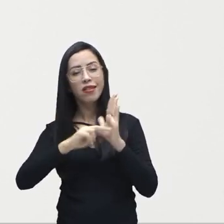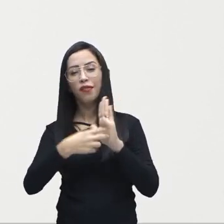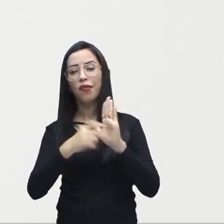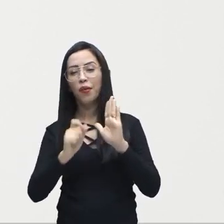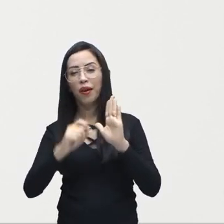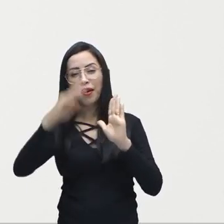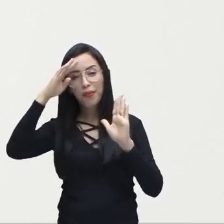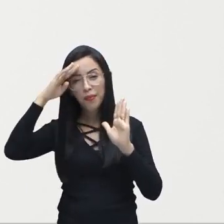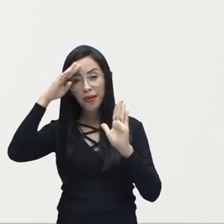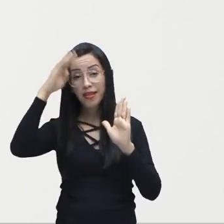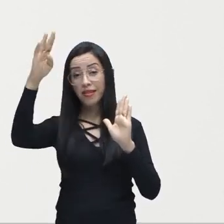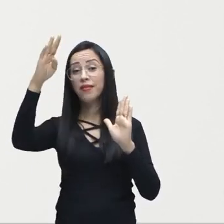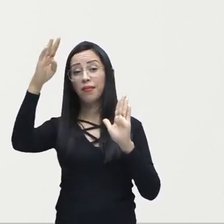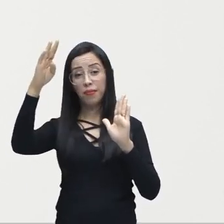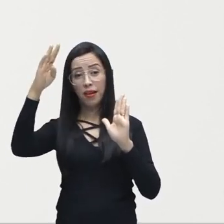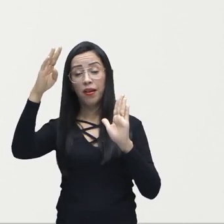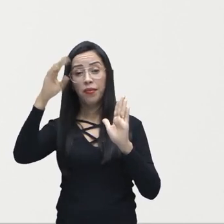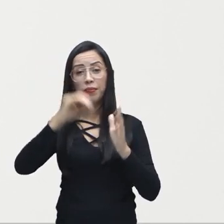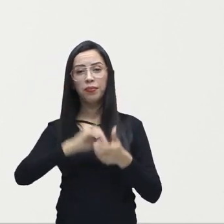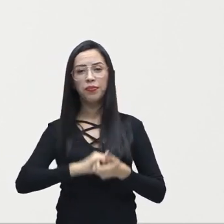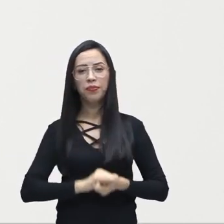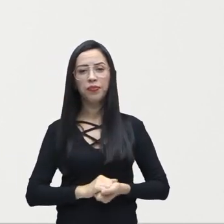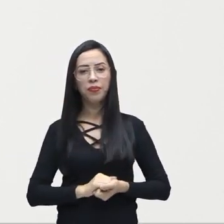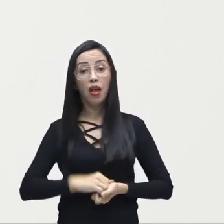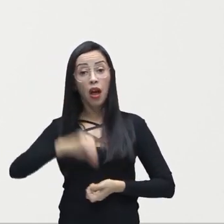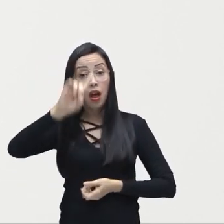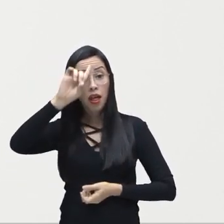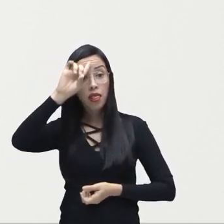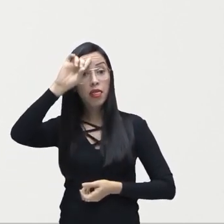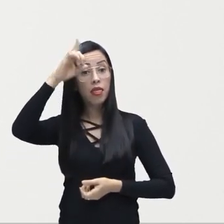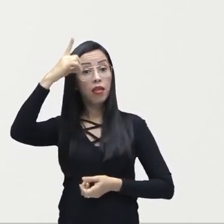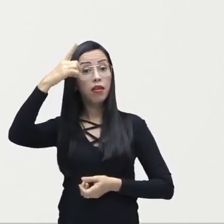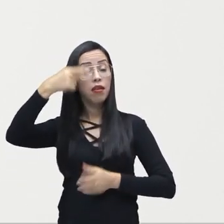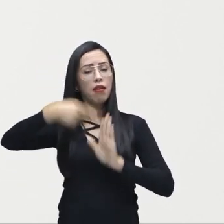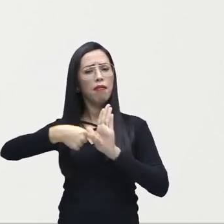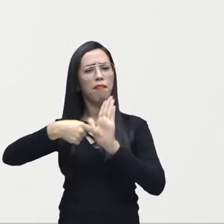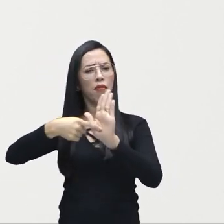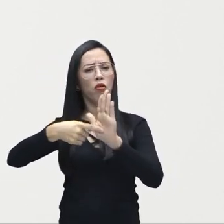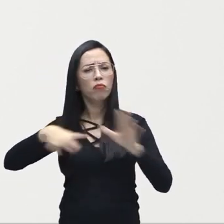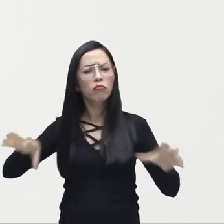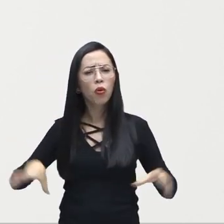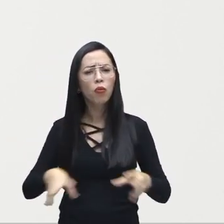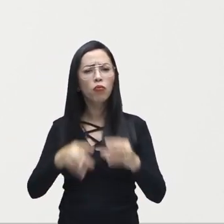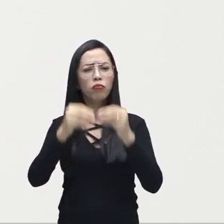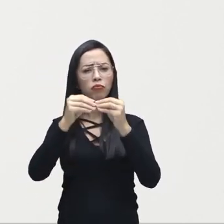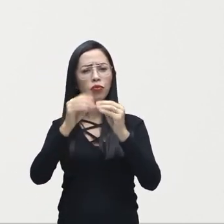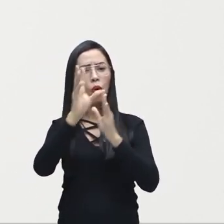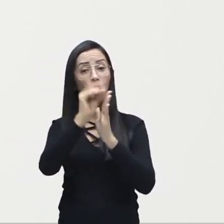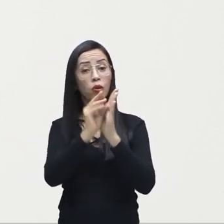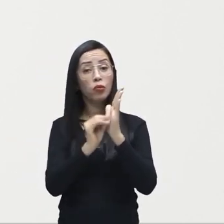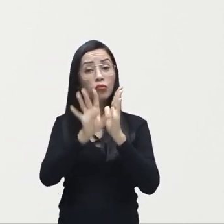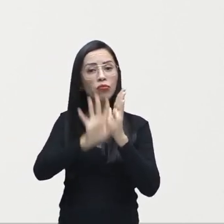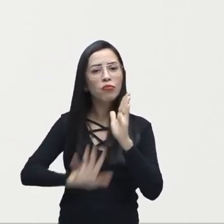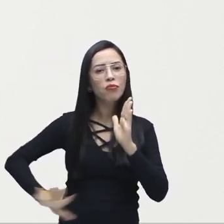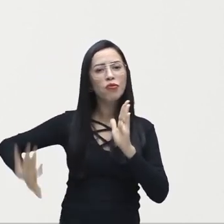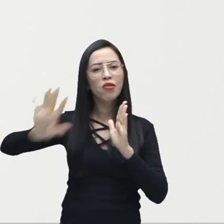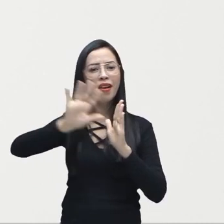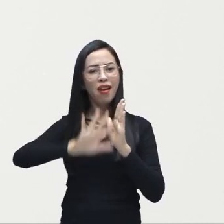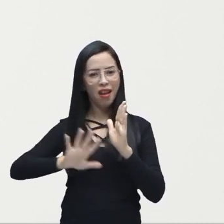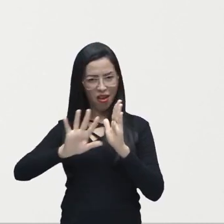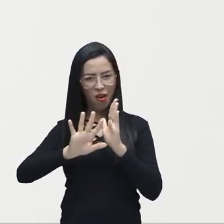a ideia que expressa uma síntese do conteúdo geral em torno do qual se